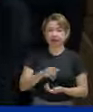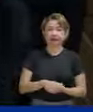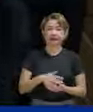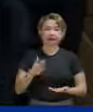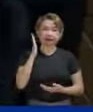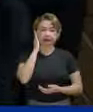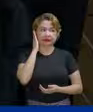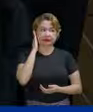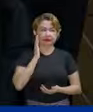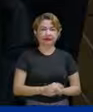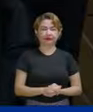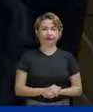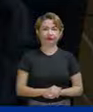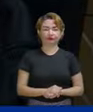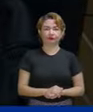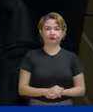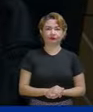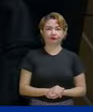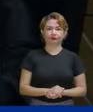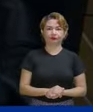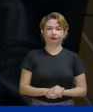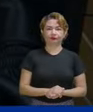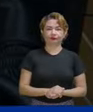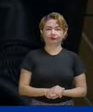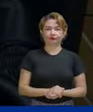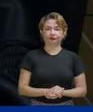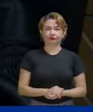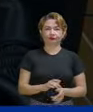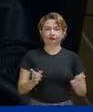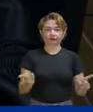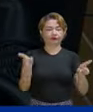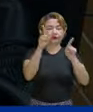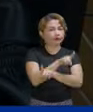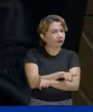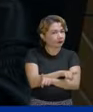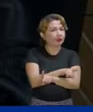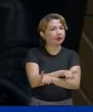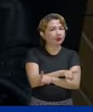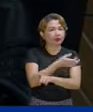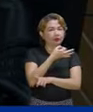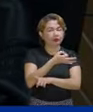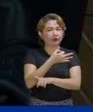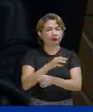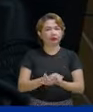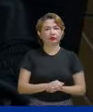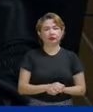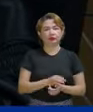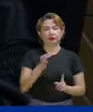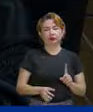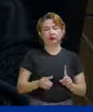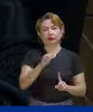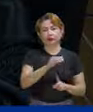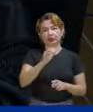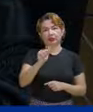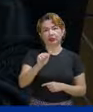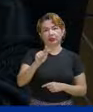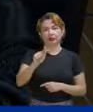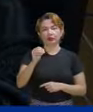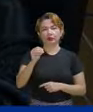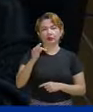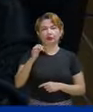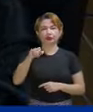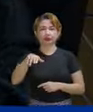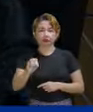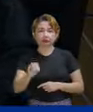Eu entendo que há uma posição divergente do corregedor, do Agostinho, agora,